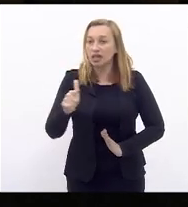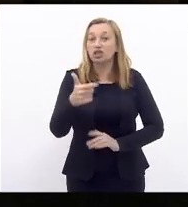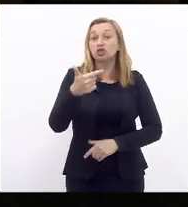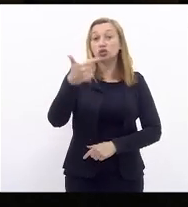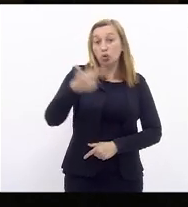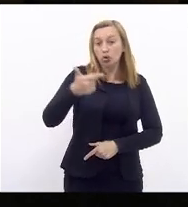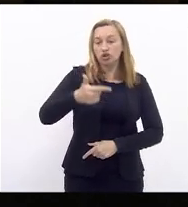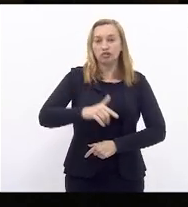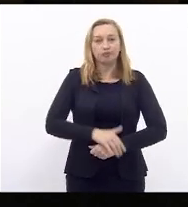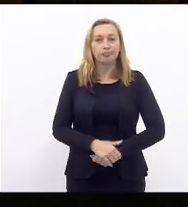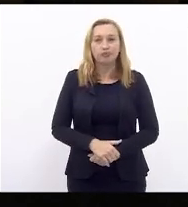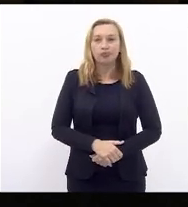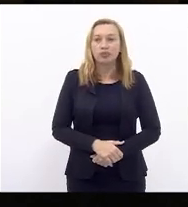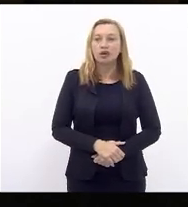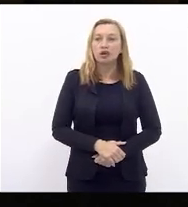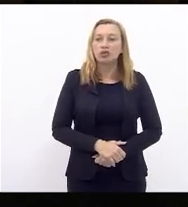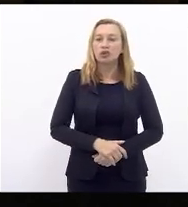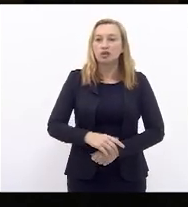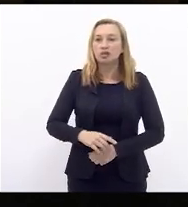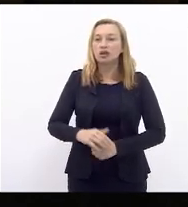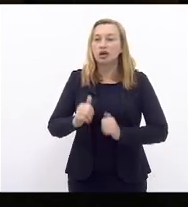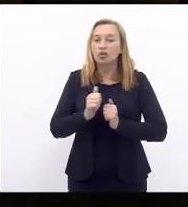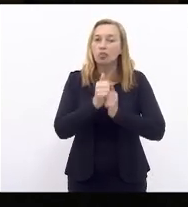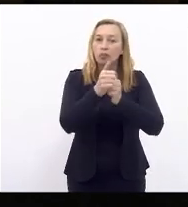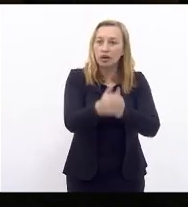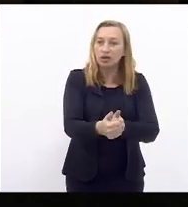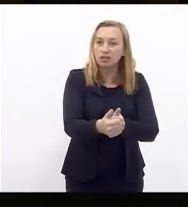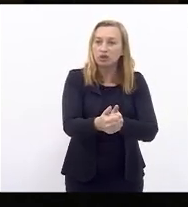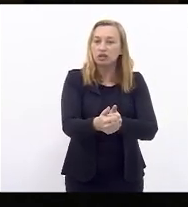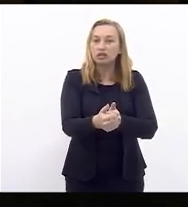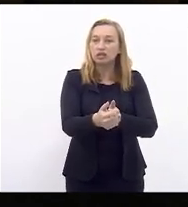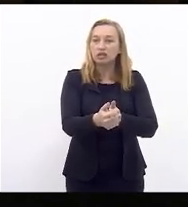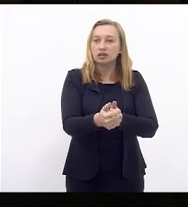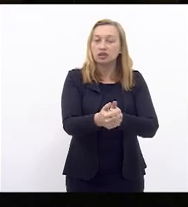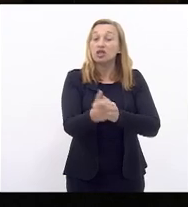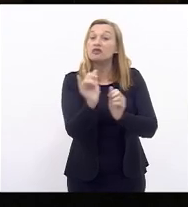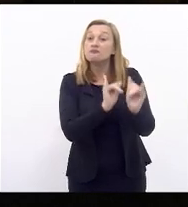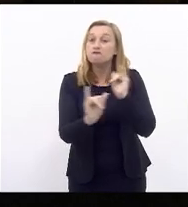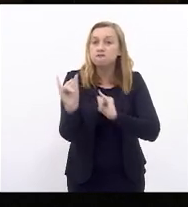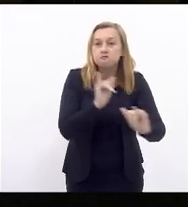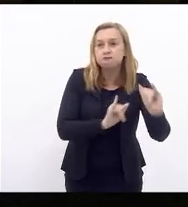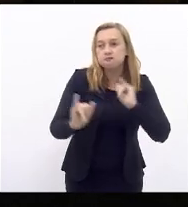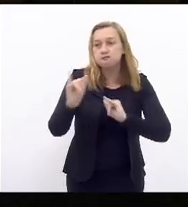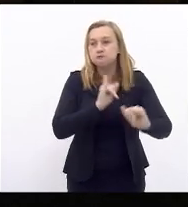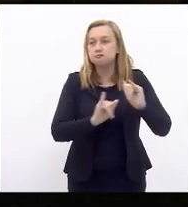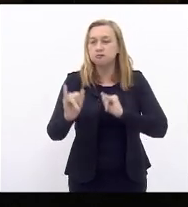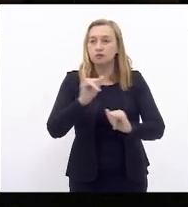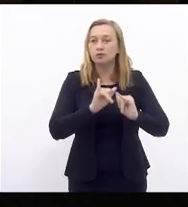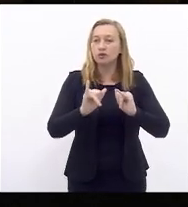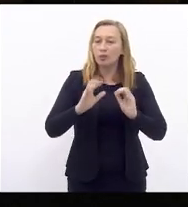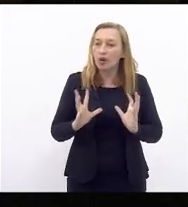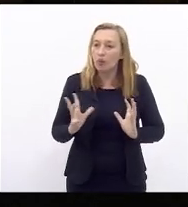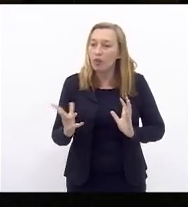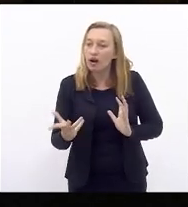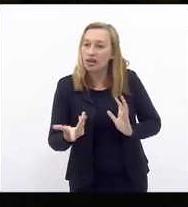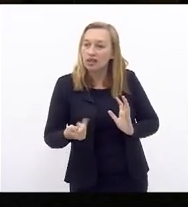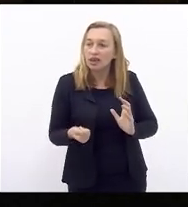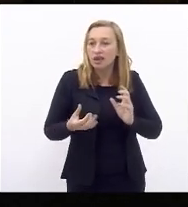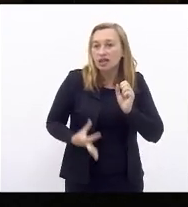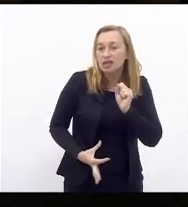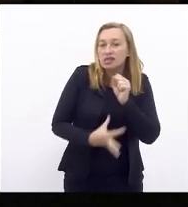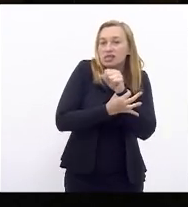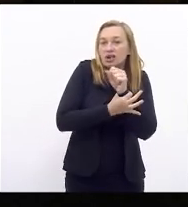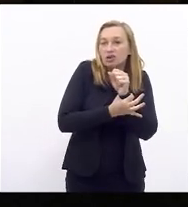2. Venham acompanhadas de ampla informação sobre a eficácia,